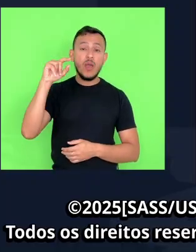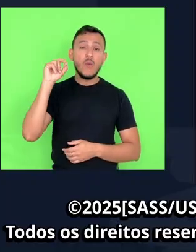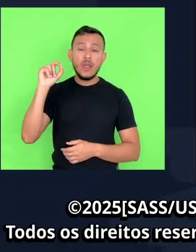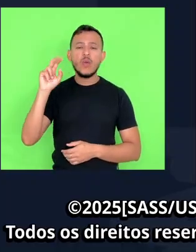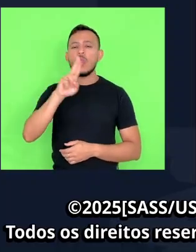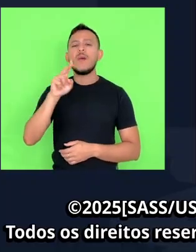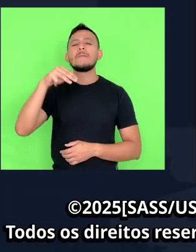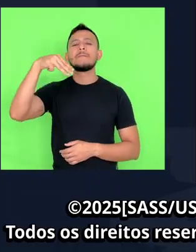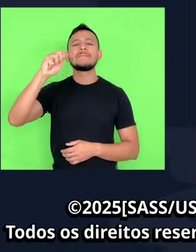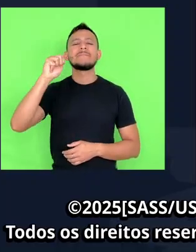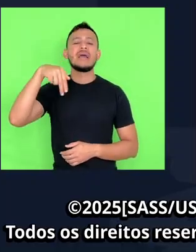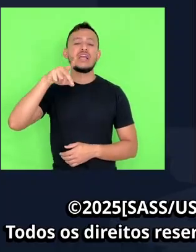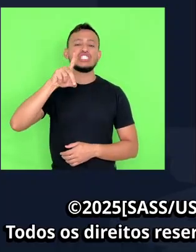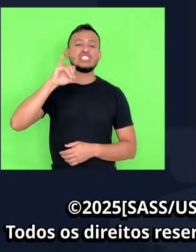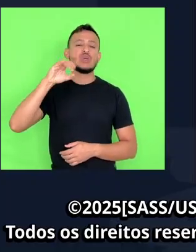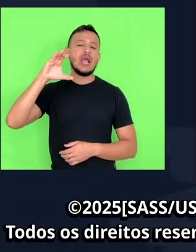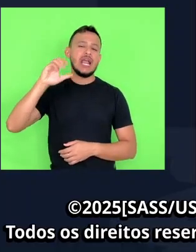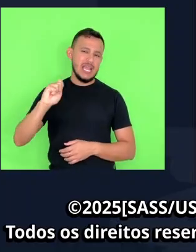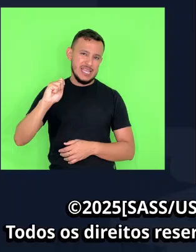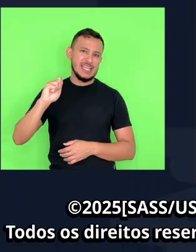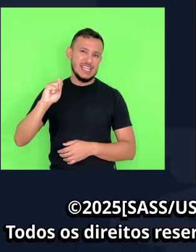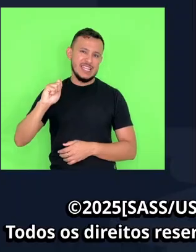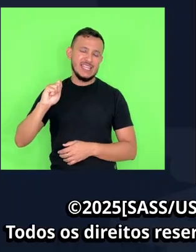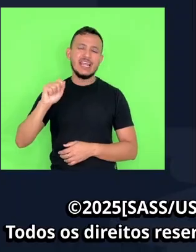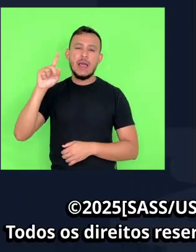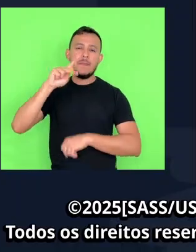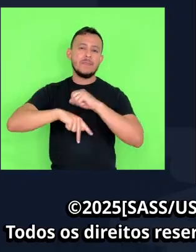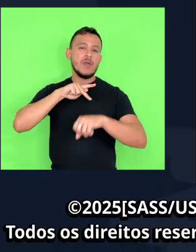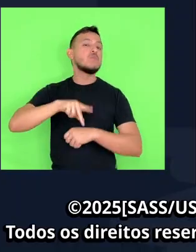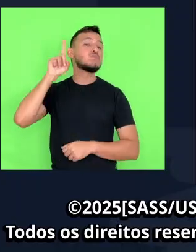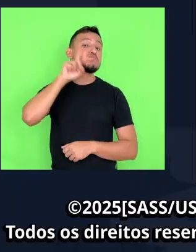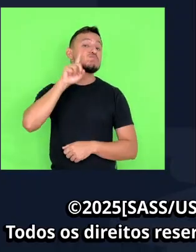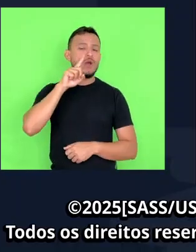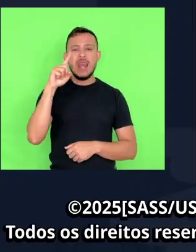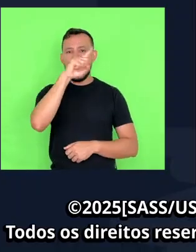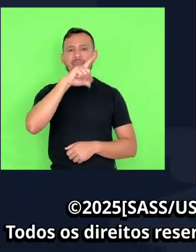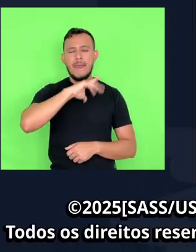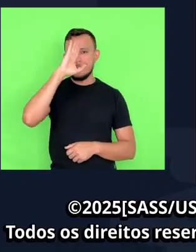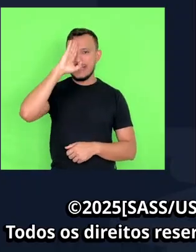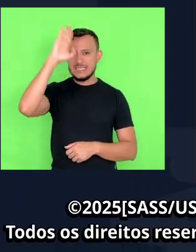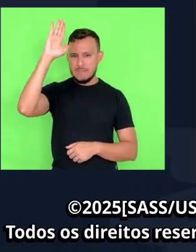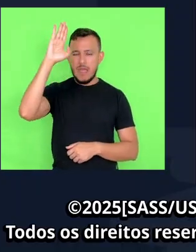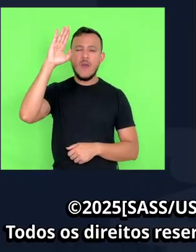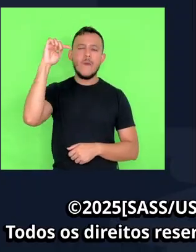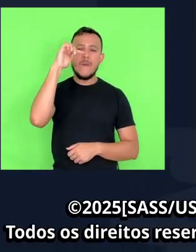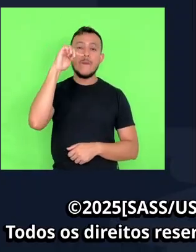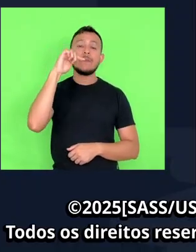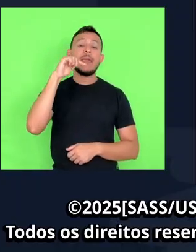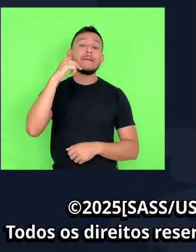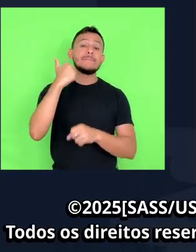a mandioca. Nos Estados Unidos, de onde vem o grande volume de evidências,